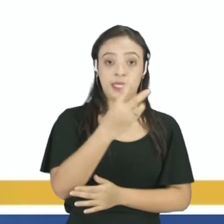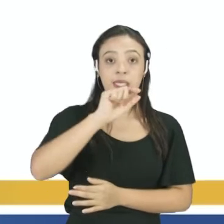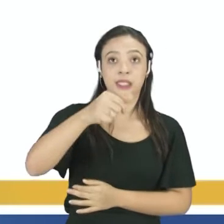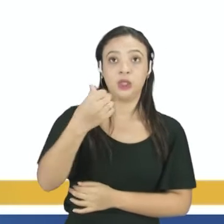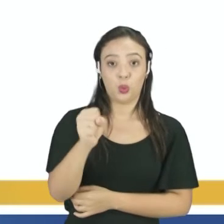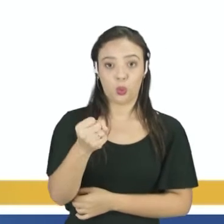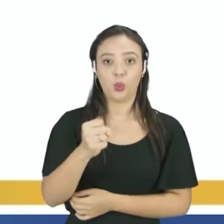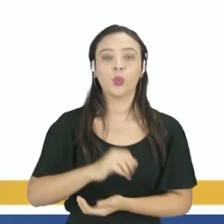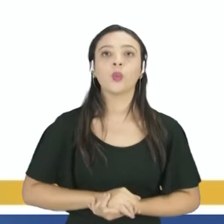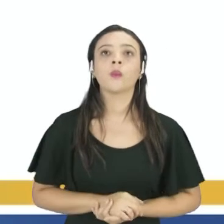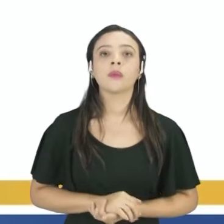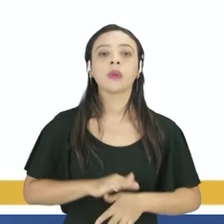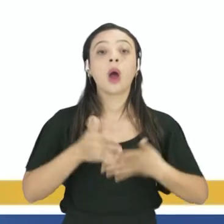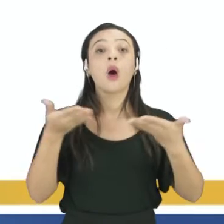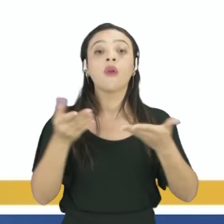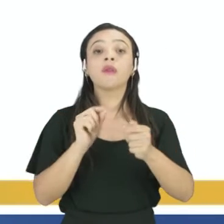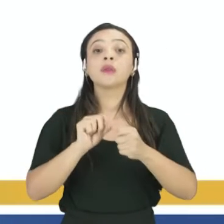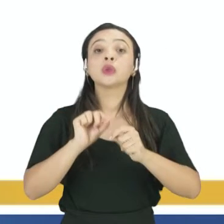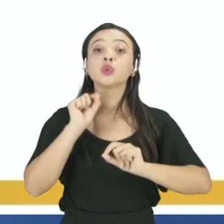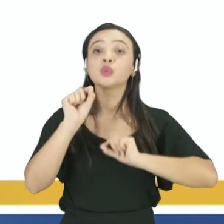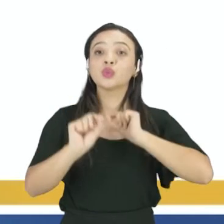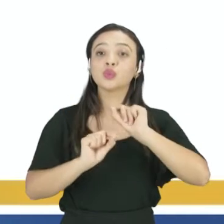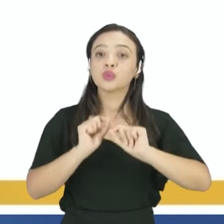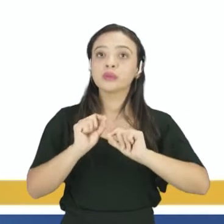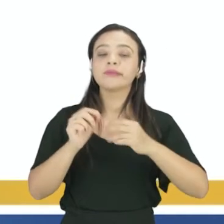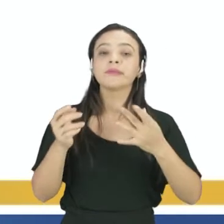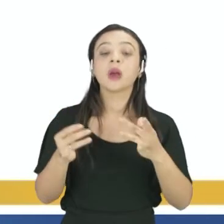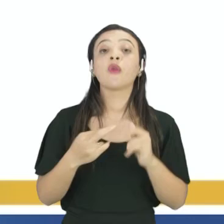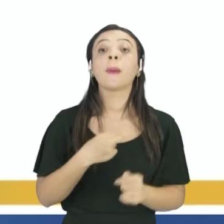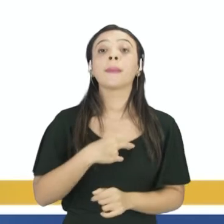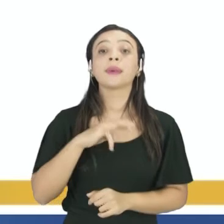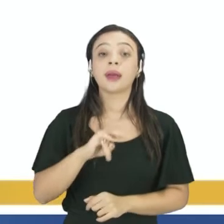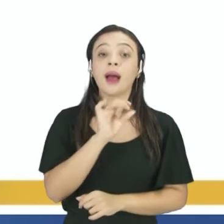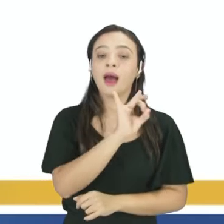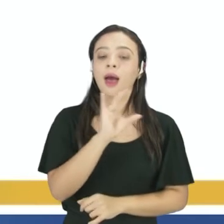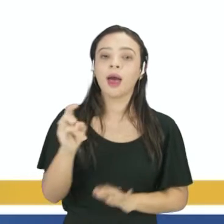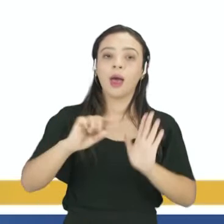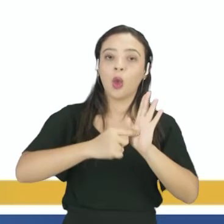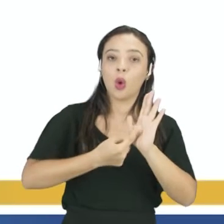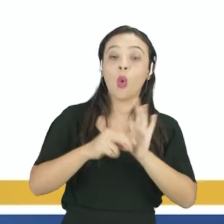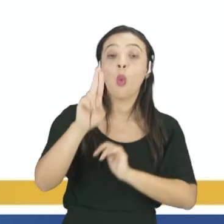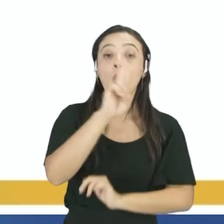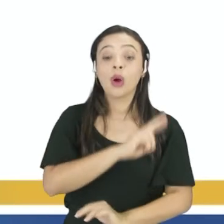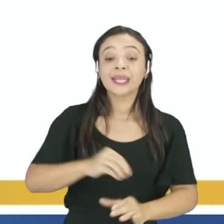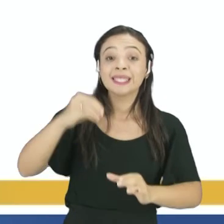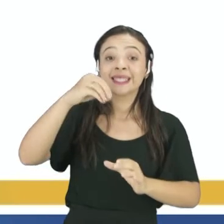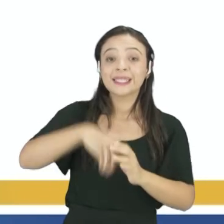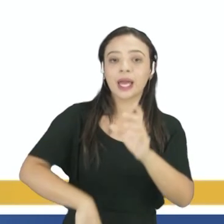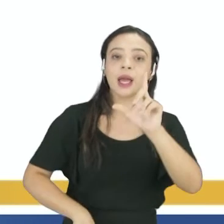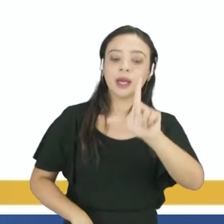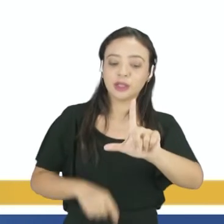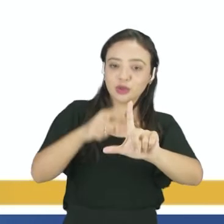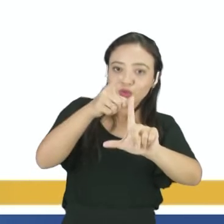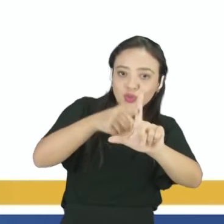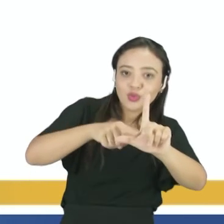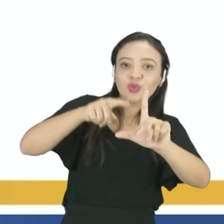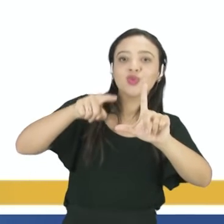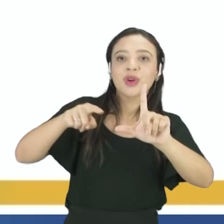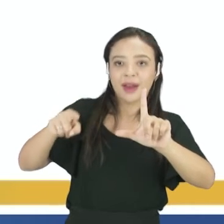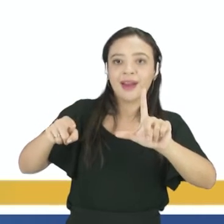8. Agora o que eu vou fazer? Eu vou representar esses pontos no plano cartesiano. Olha lá o que vai